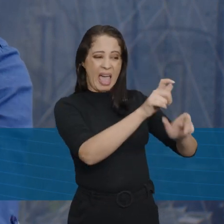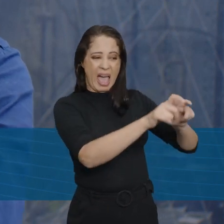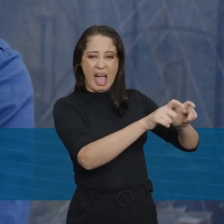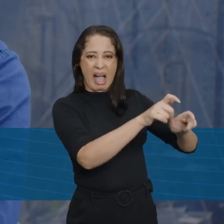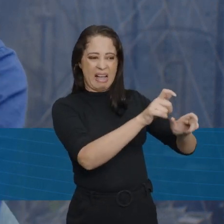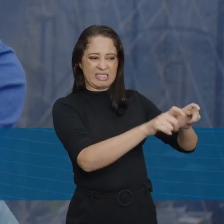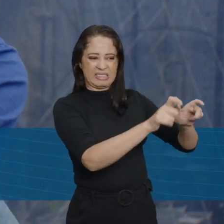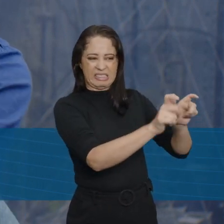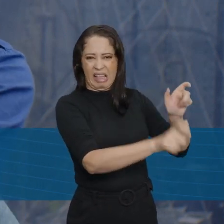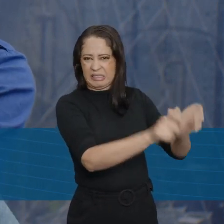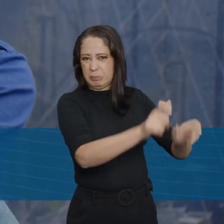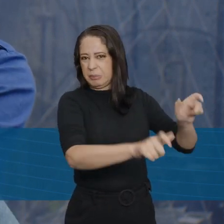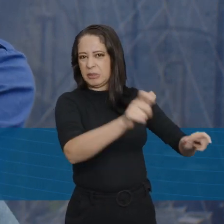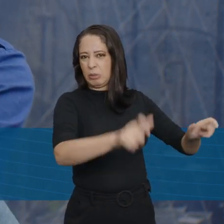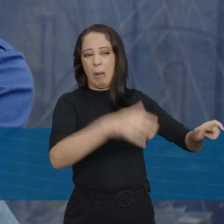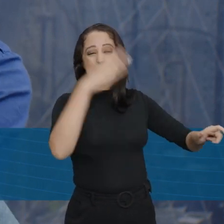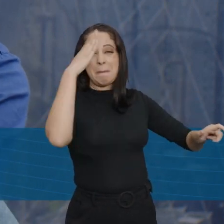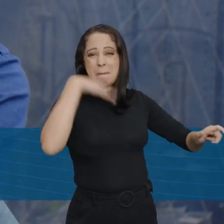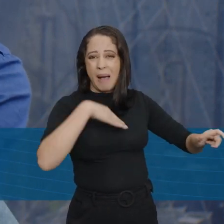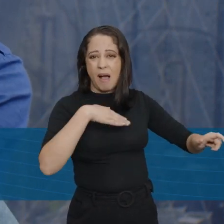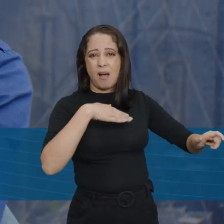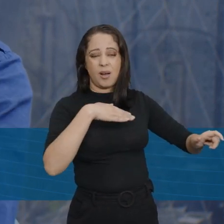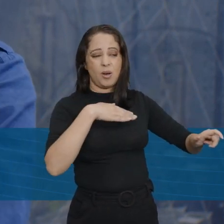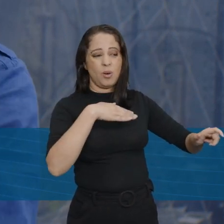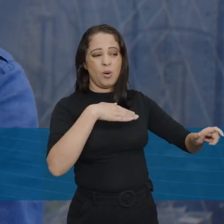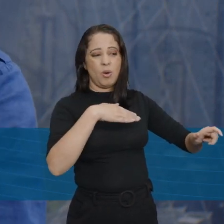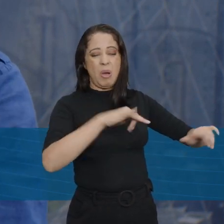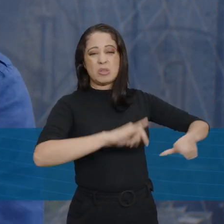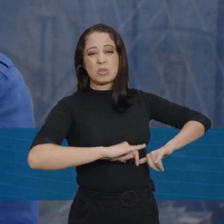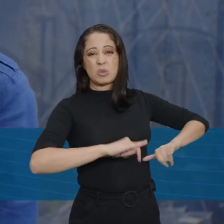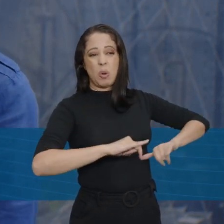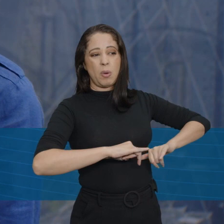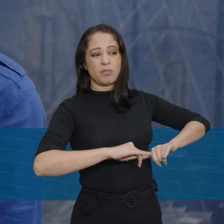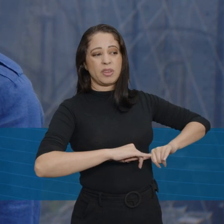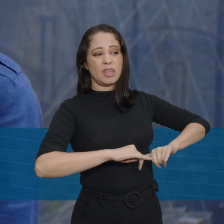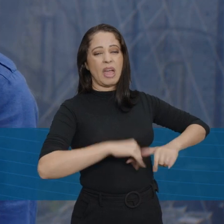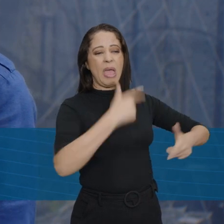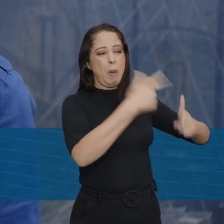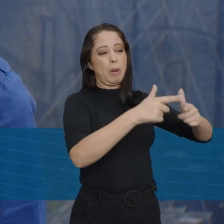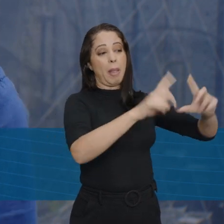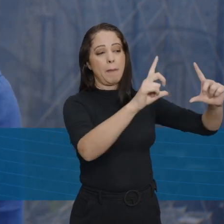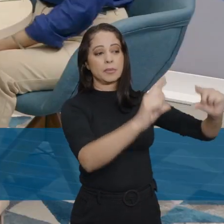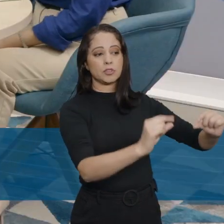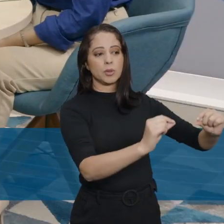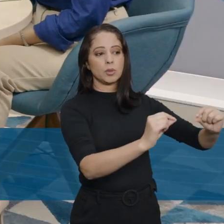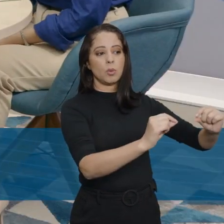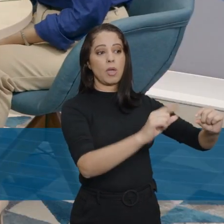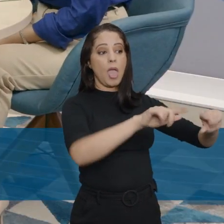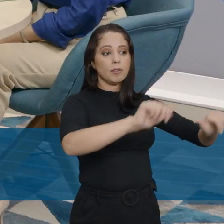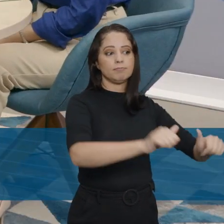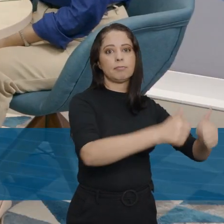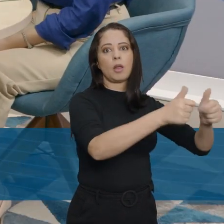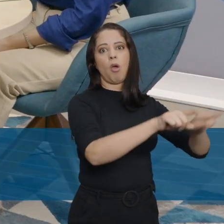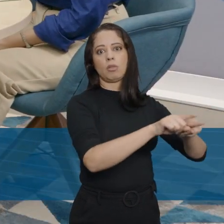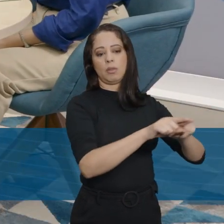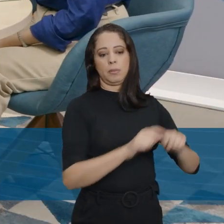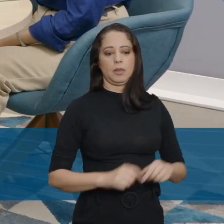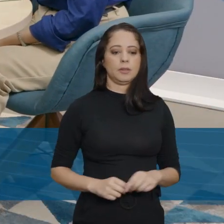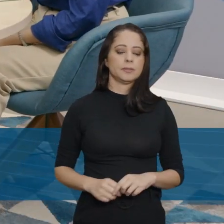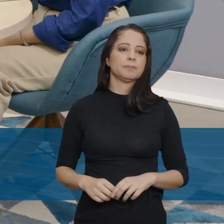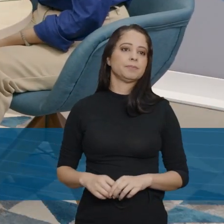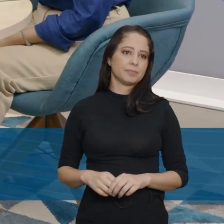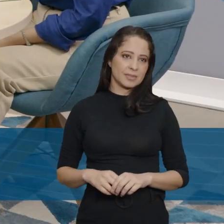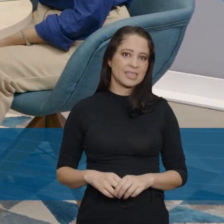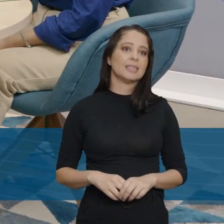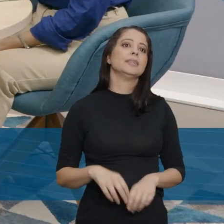acolhido, ele se insere nessa comunidade, esses problemas começam a minimizar. E Patrícia, e não reforçar mais uma vez,